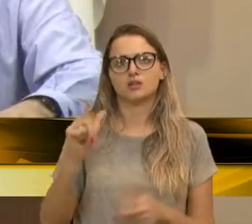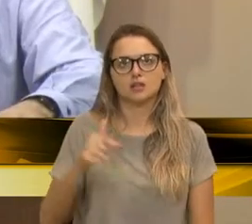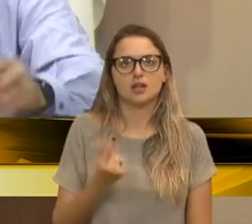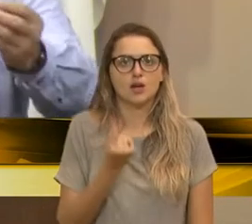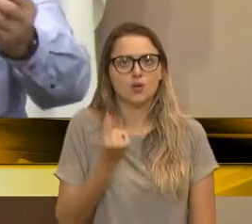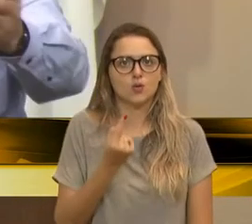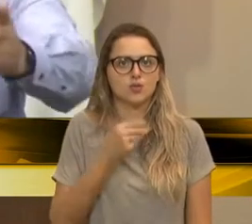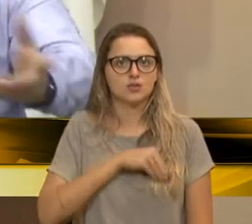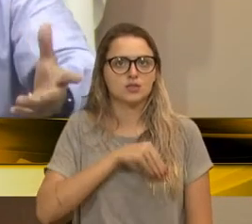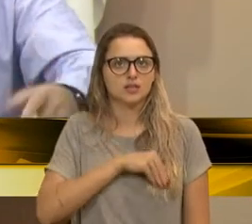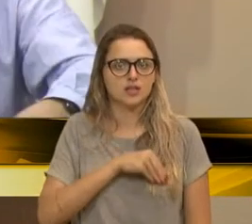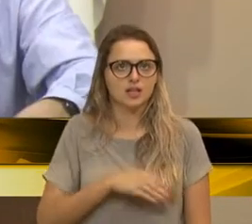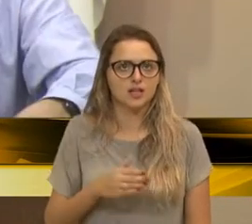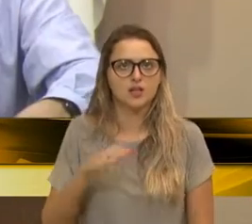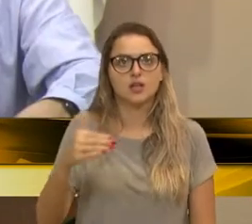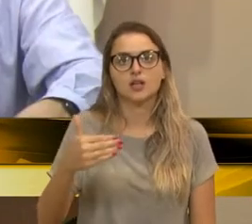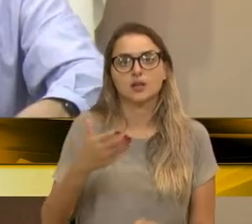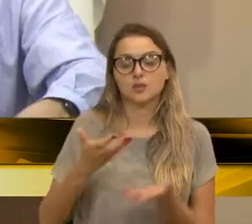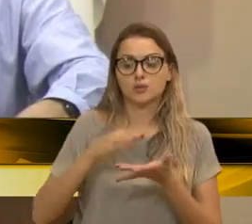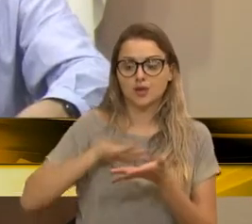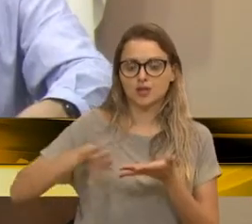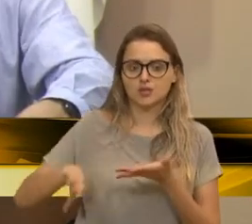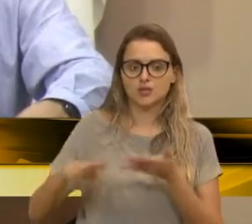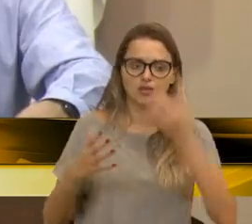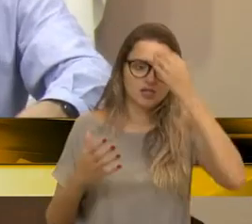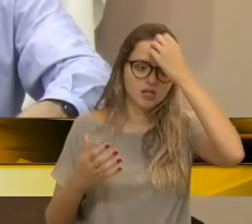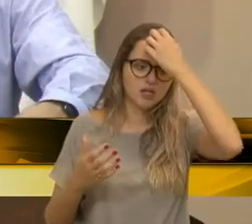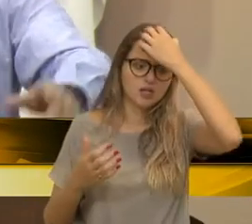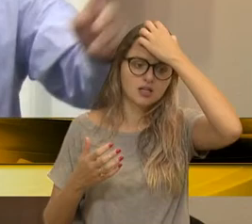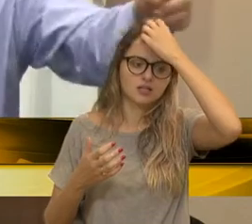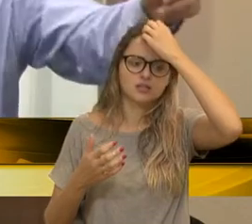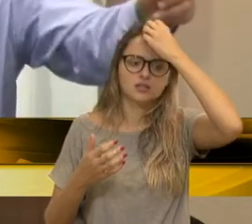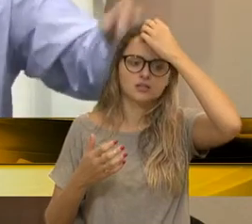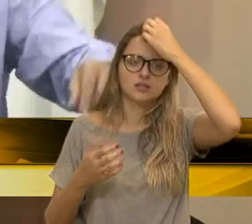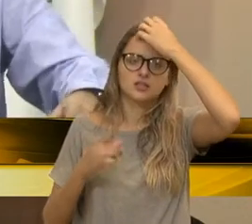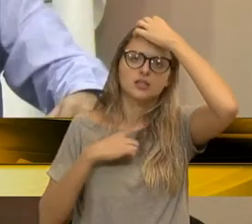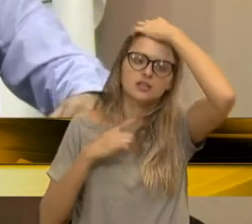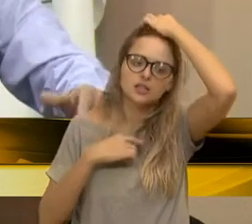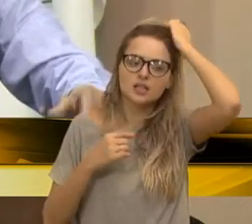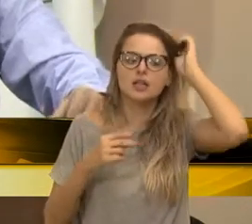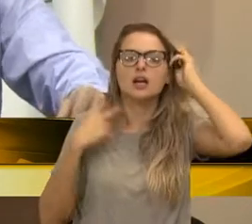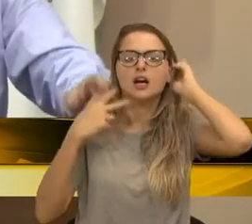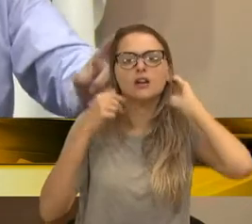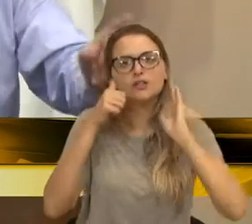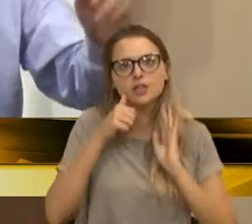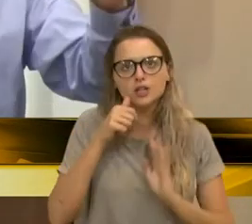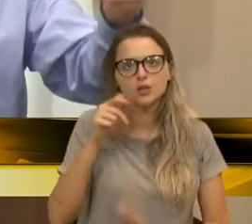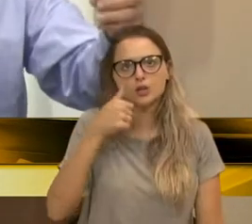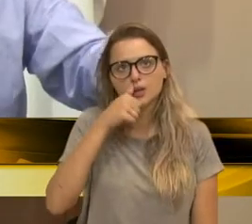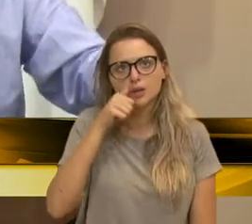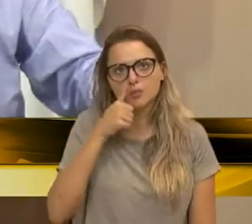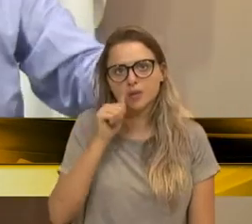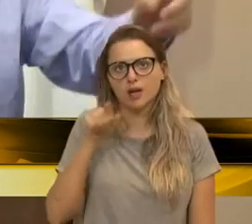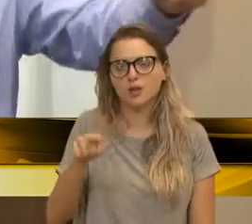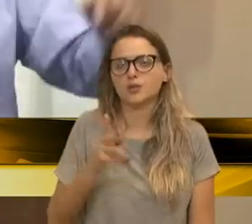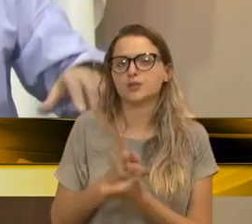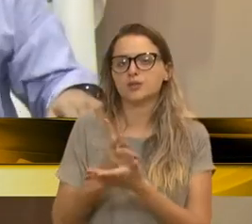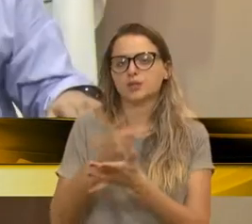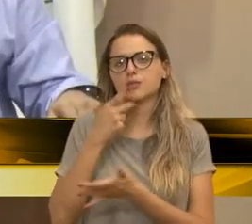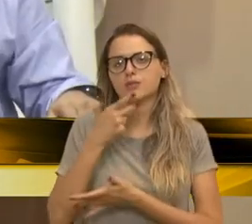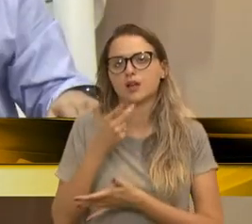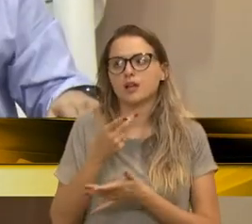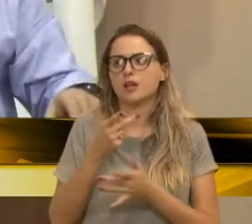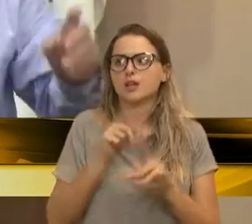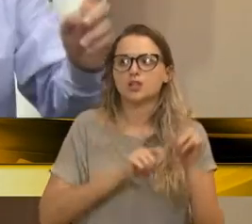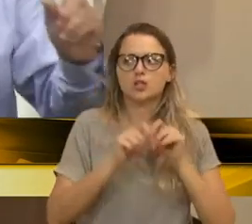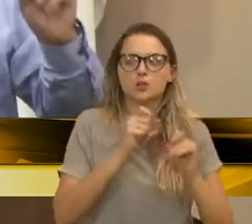salário. E quando tu quer tirar isso, temos consequências futuras. A vereadora Paula, que sempre fala muito, nós estamos cobrando muito na